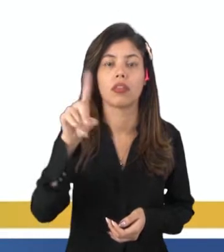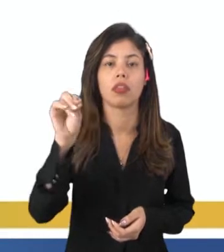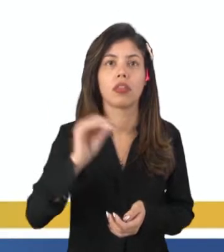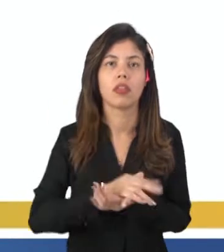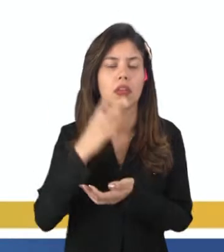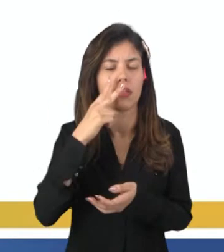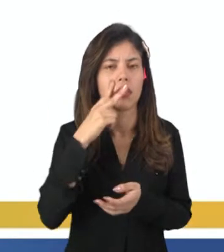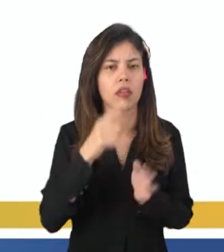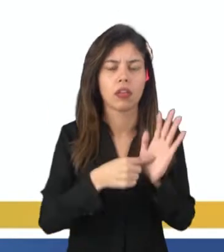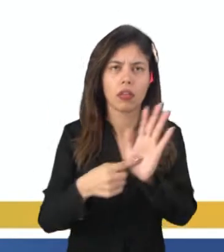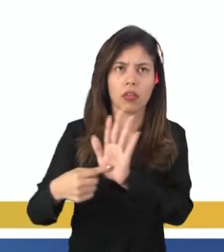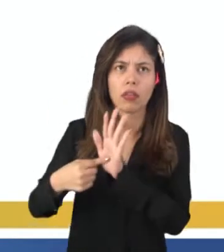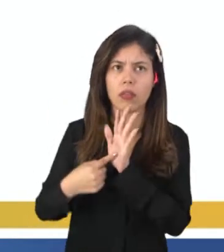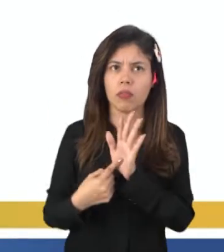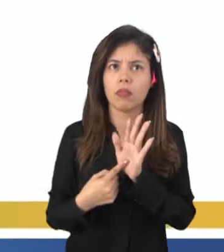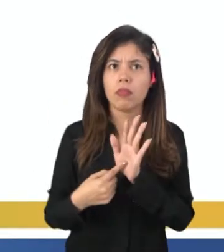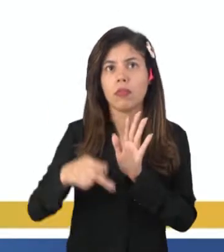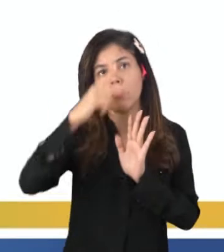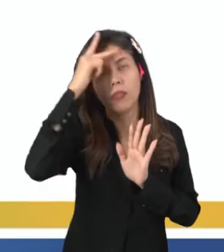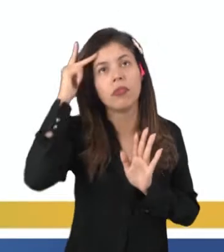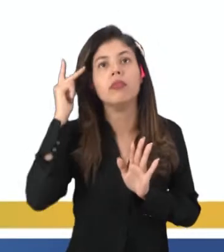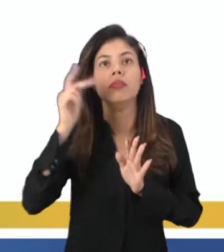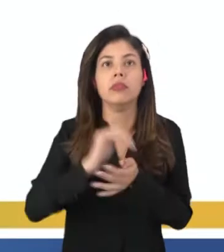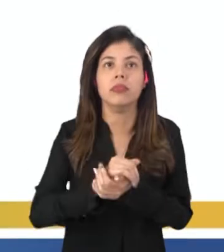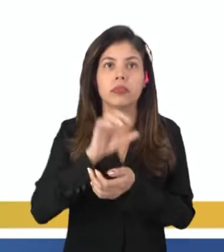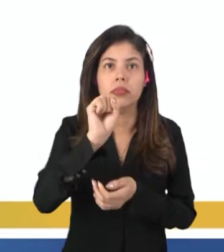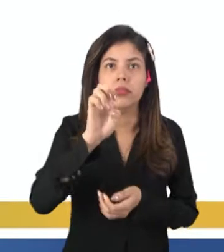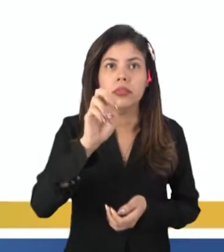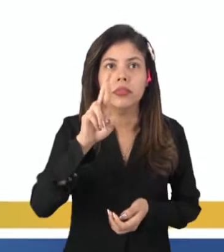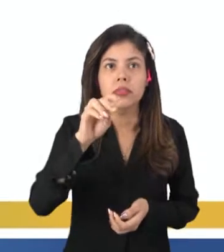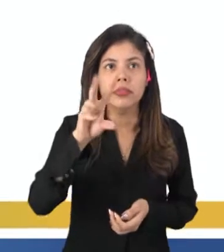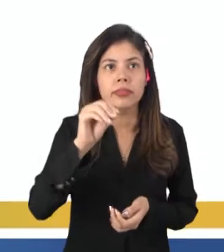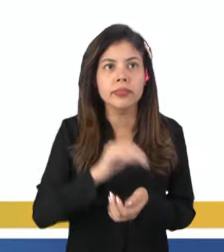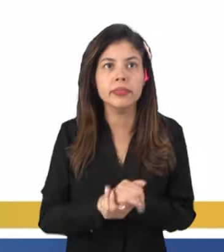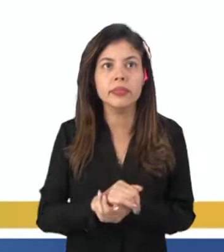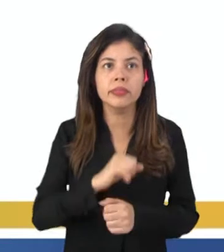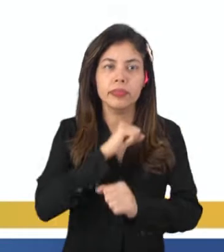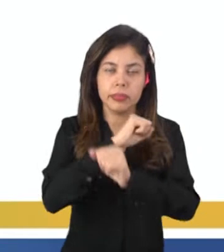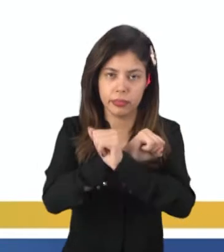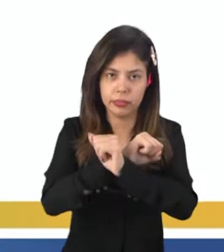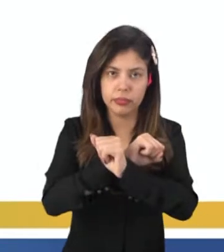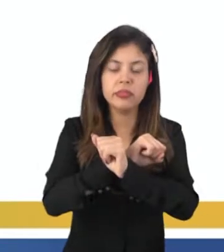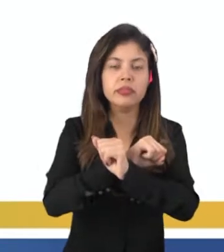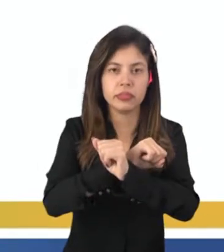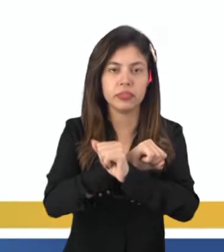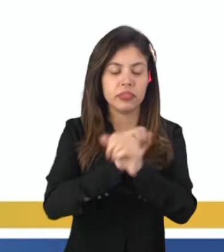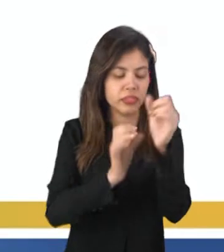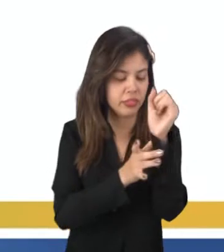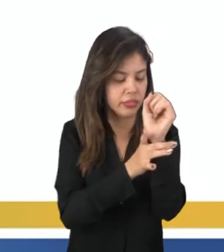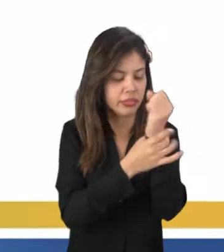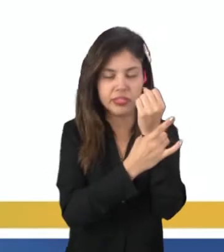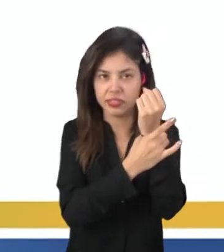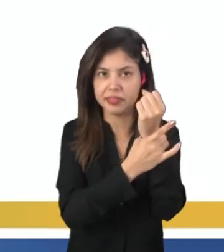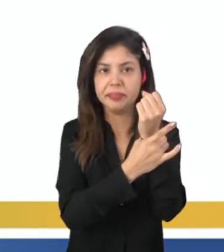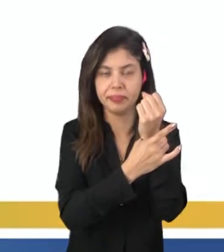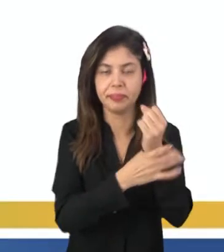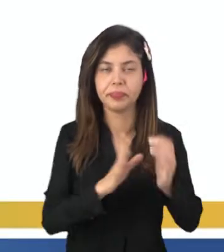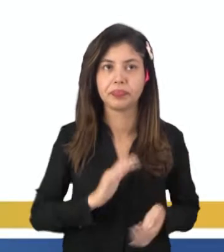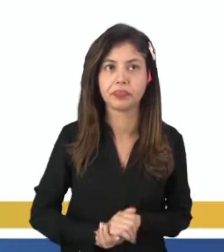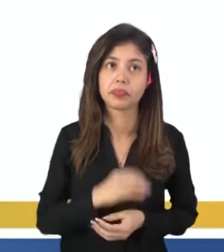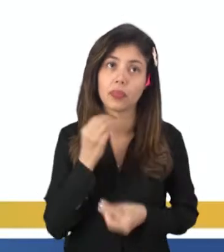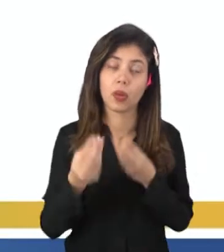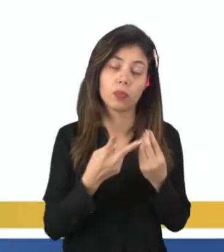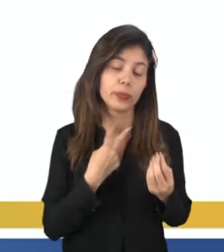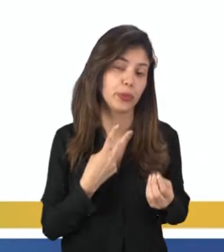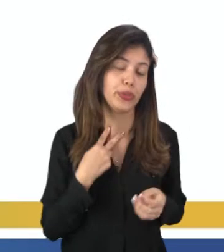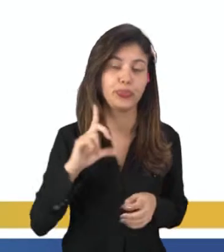né? E mostra lá um servo, né? Ou servos, vida presa à terra. Então observe que estão acorrentados, assim como uma árvore, né? Então eles não